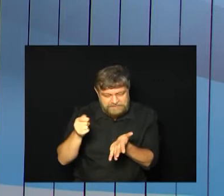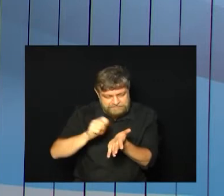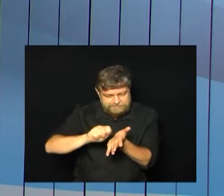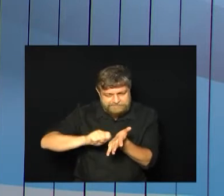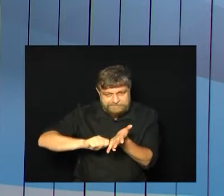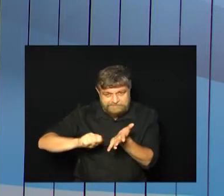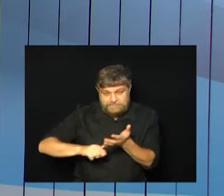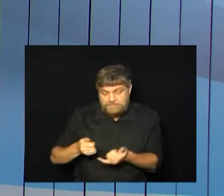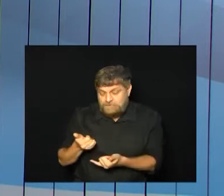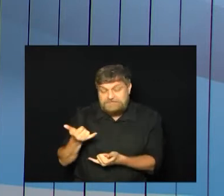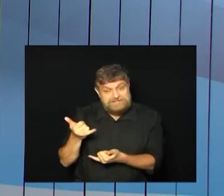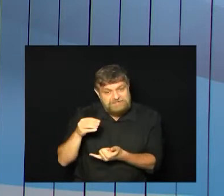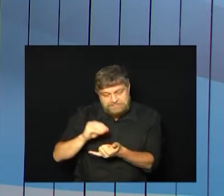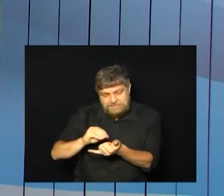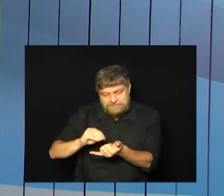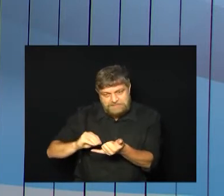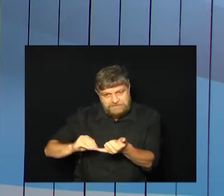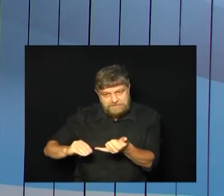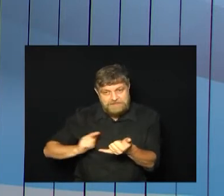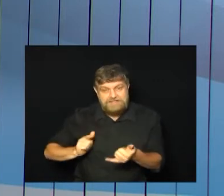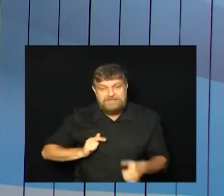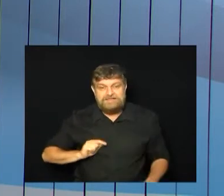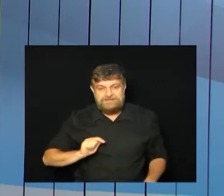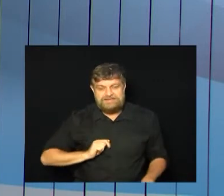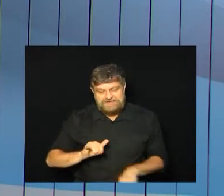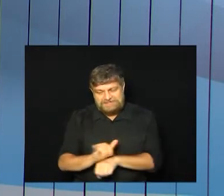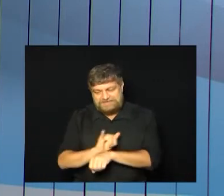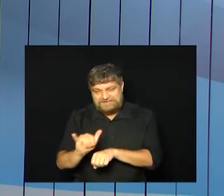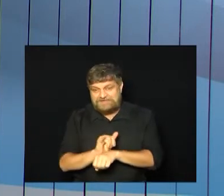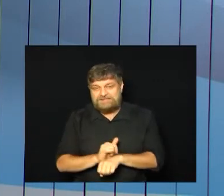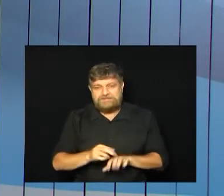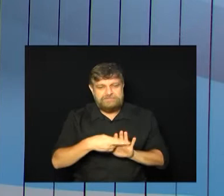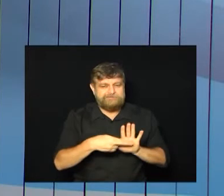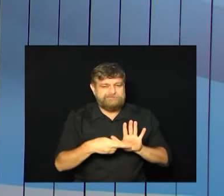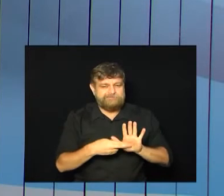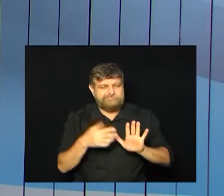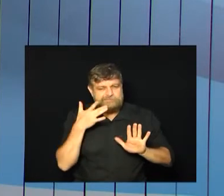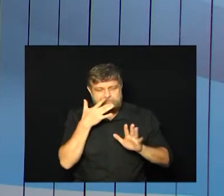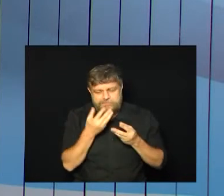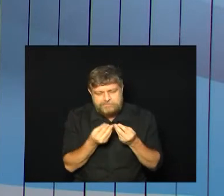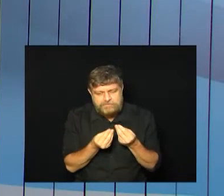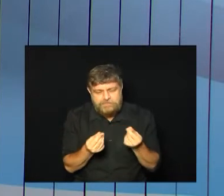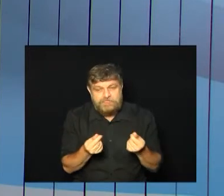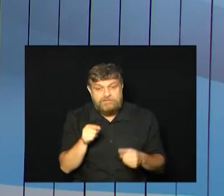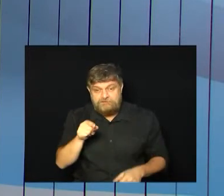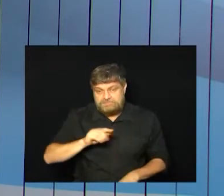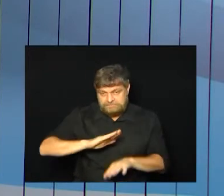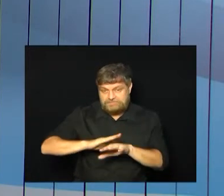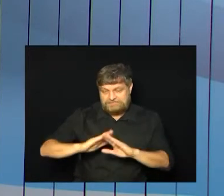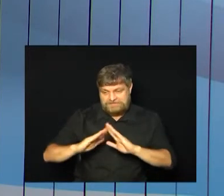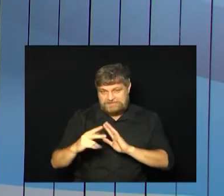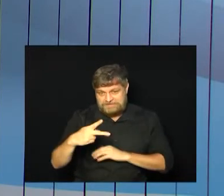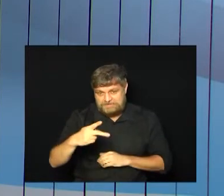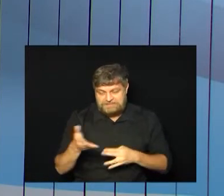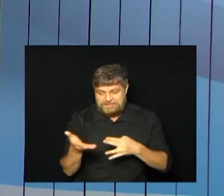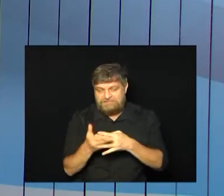seu celular para você poder anotar o passo a passo, porque tem uma receita muito bacana para você fazer aí na sua casa. Então, um